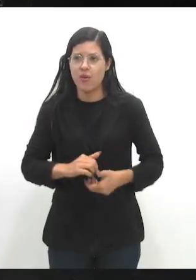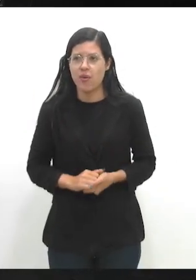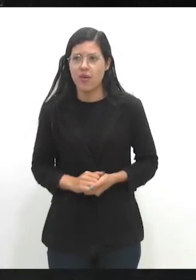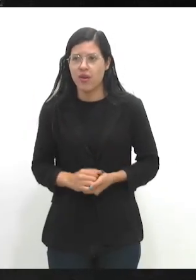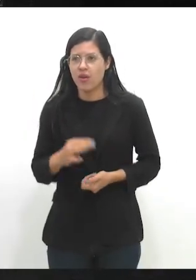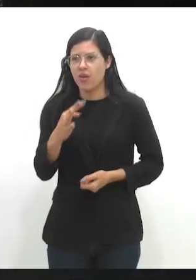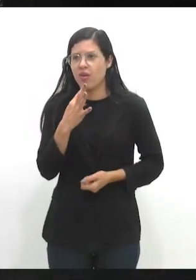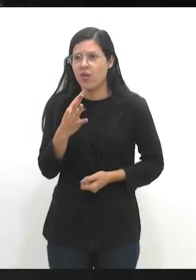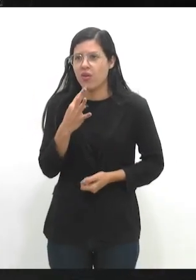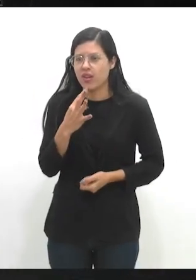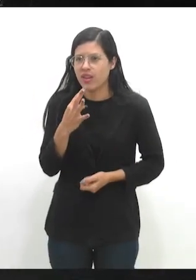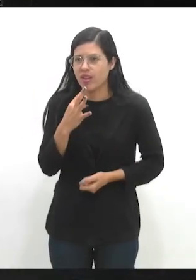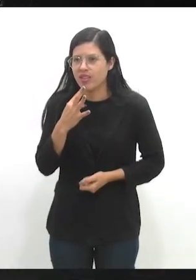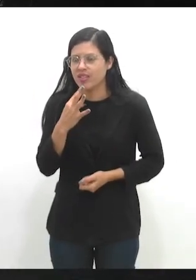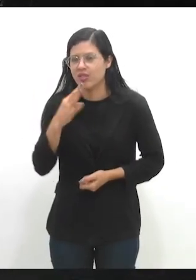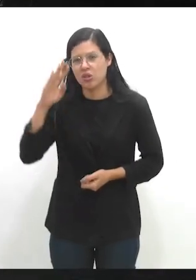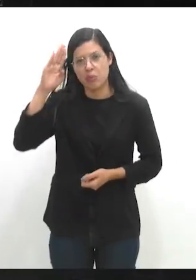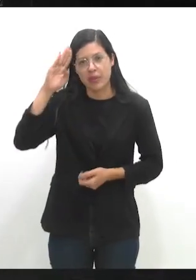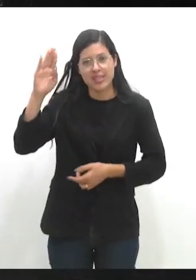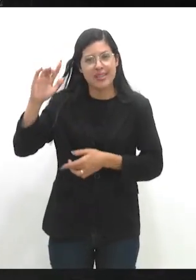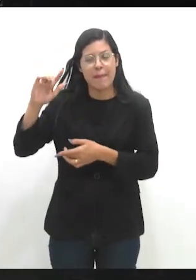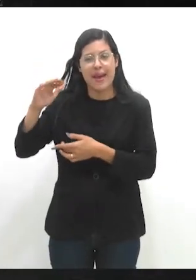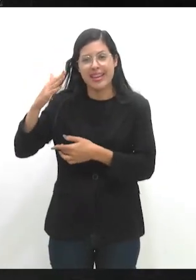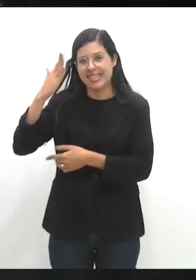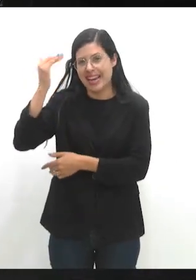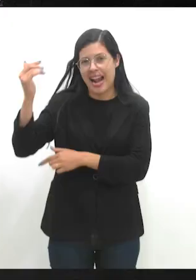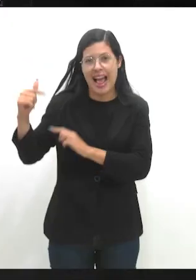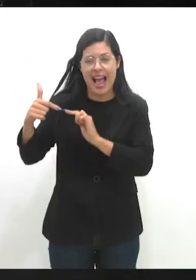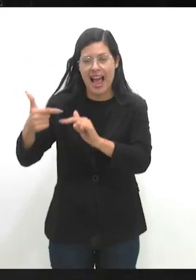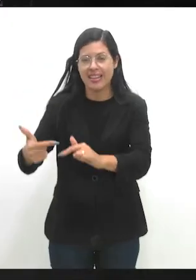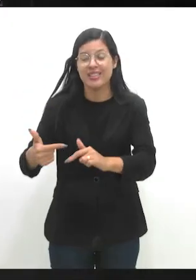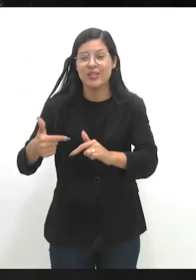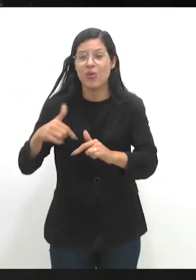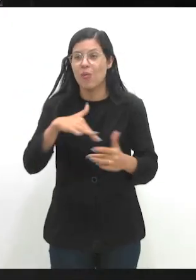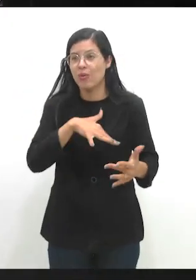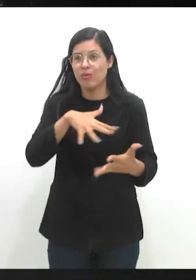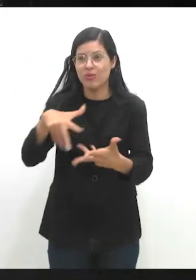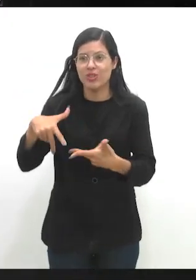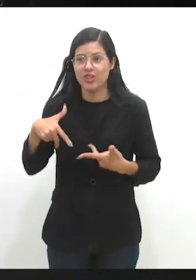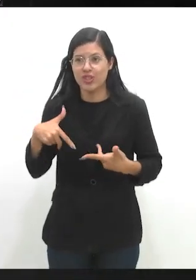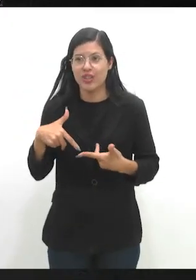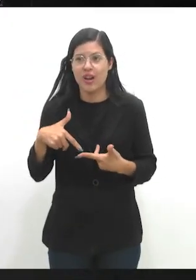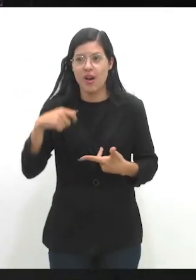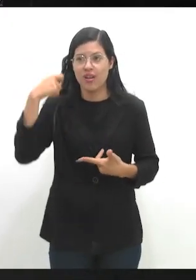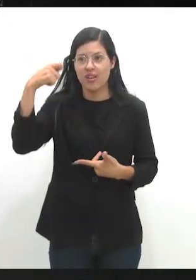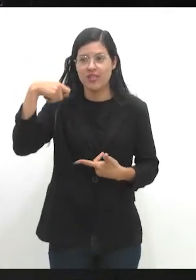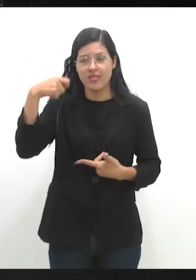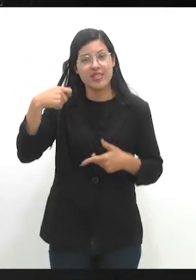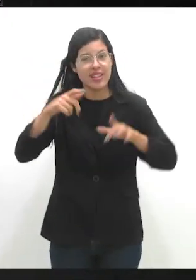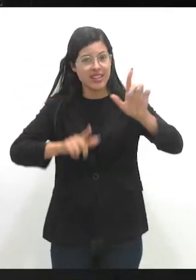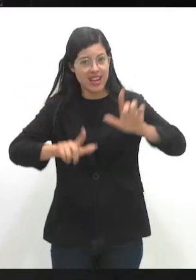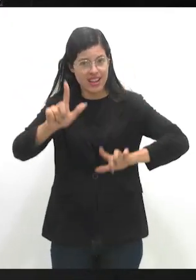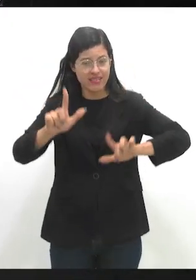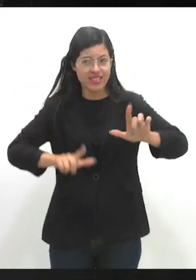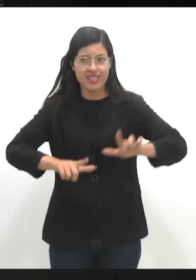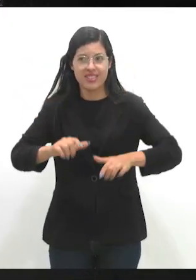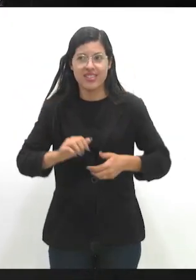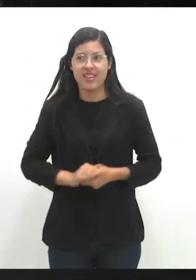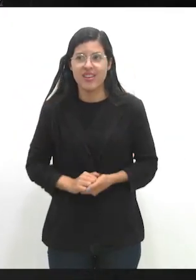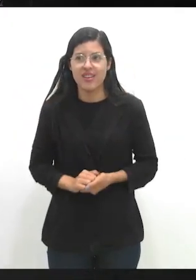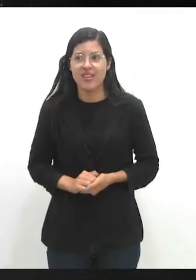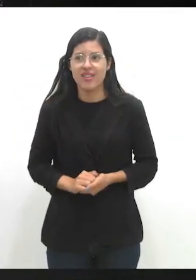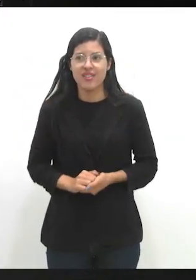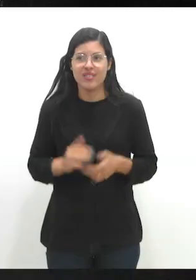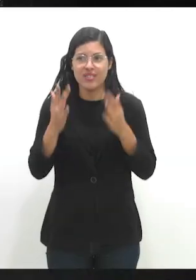conhecia os maiores clássicos da dramaturgia mundial pelos maiores atores na televisão, no Grande Teatro